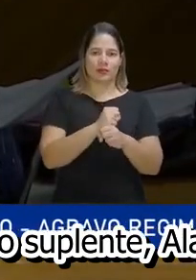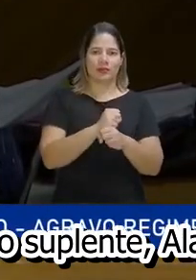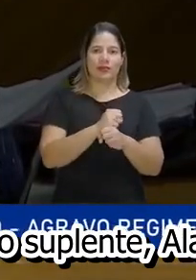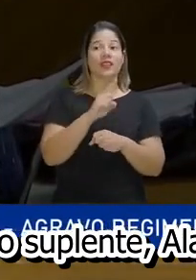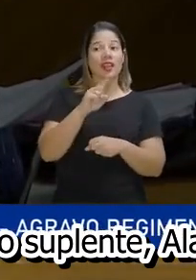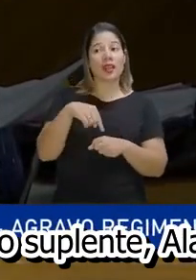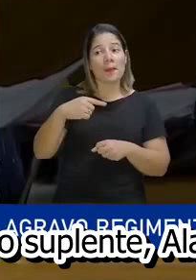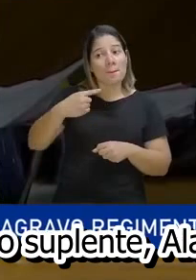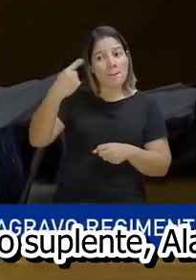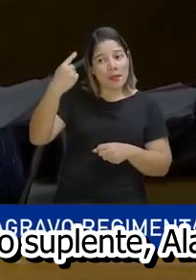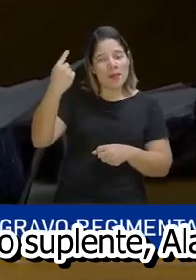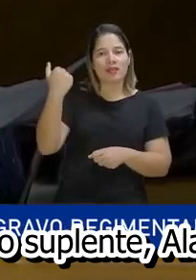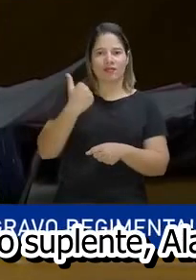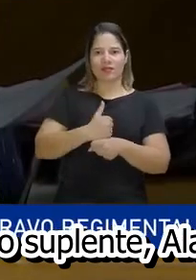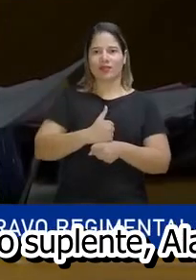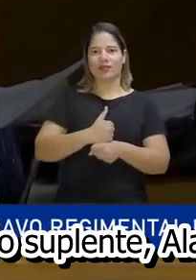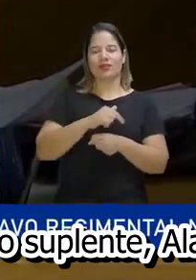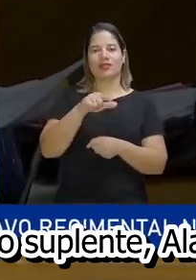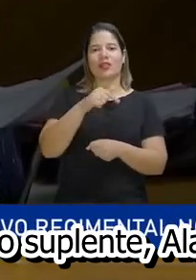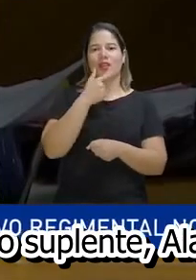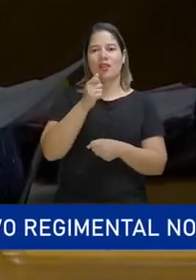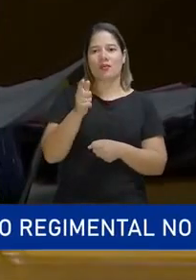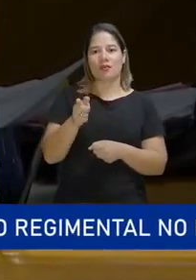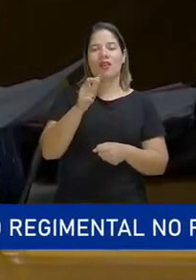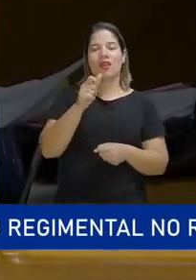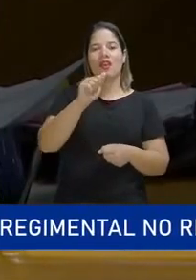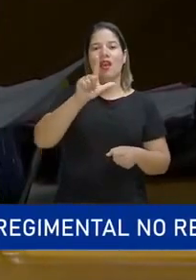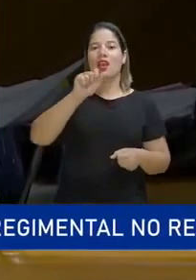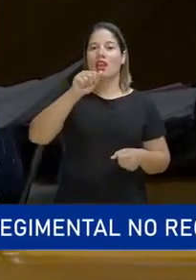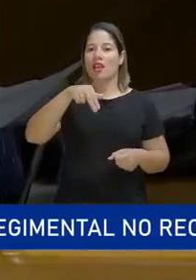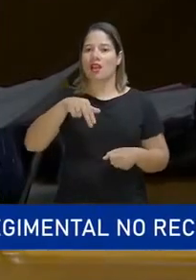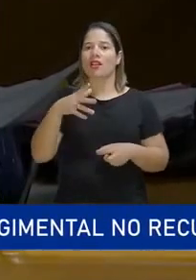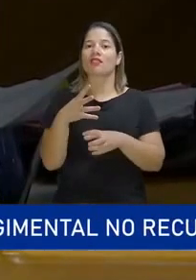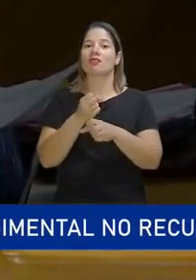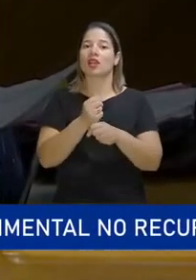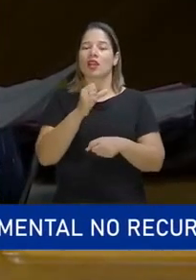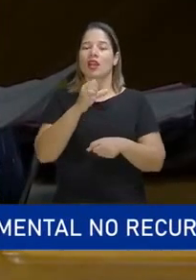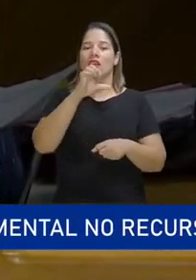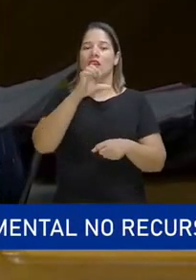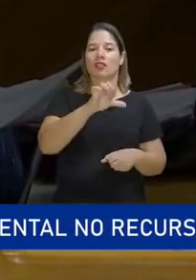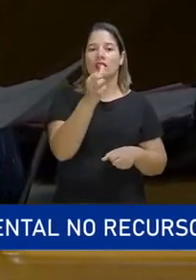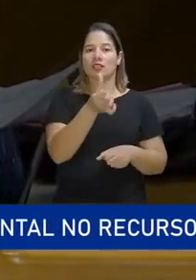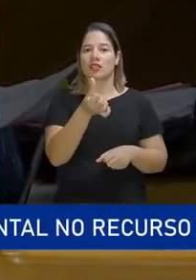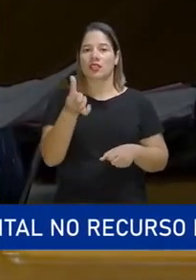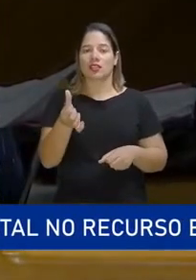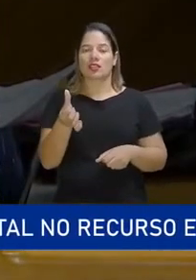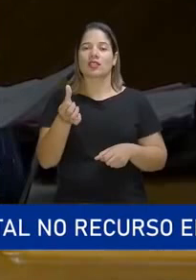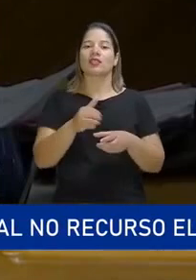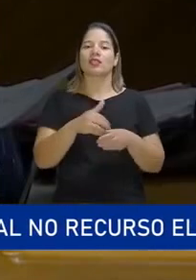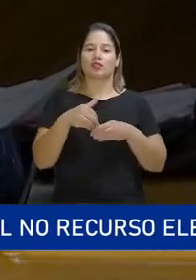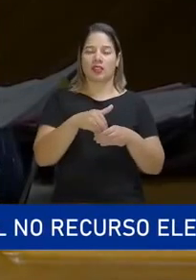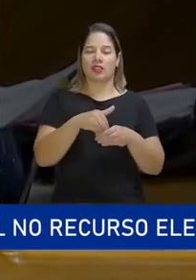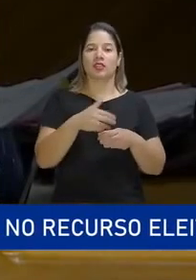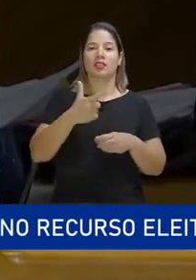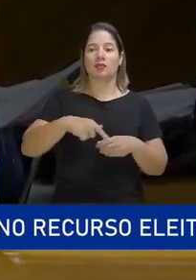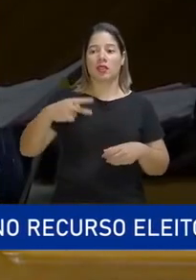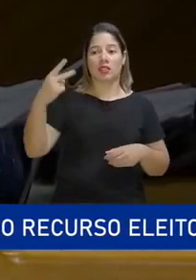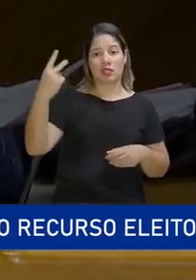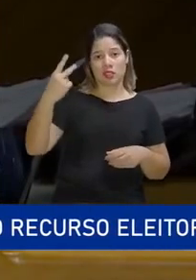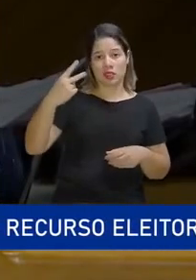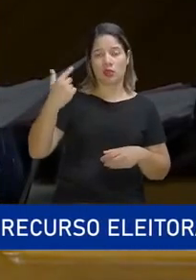primeiro suplente, Alain, teve 976 votos, e pelo segundo suplente, Miqueias, que